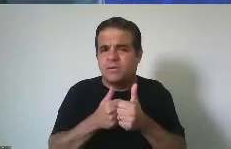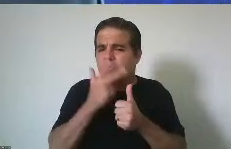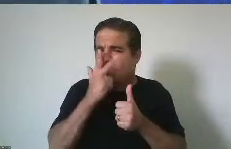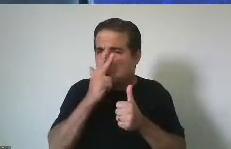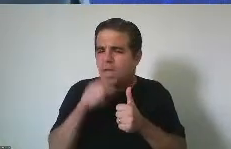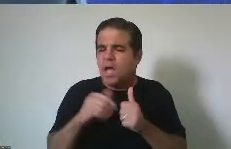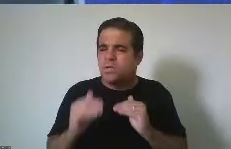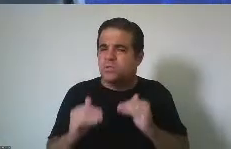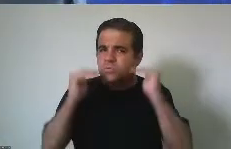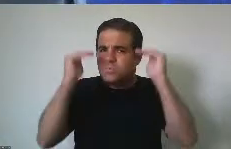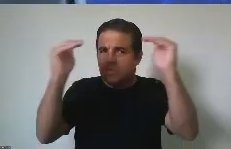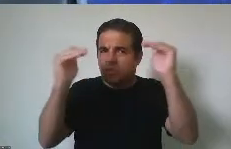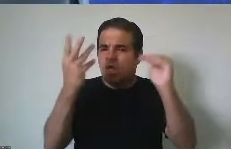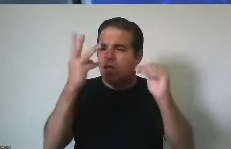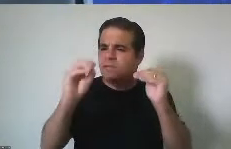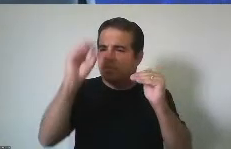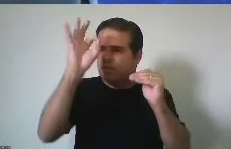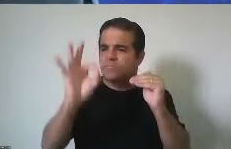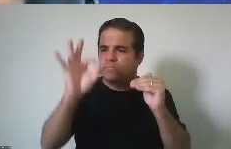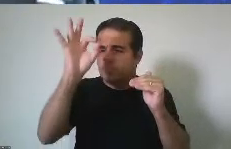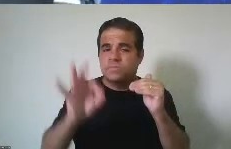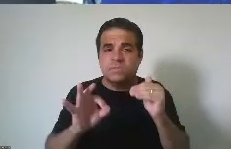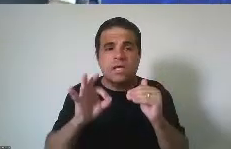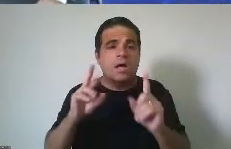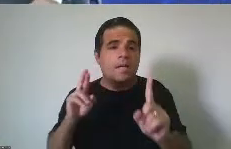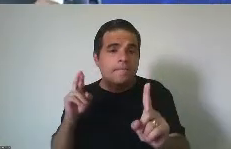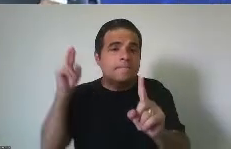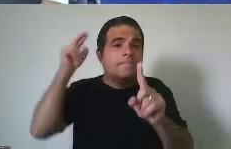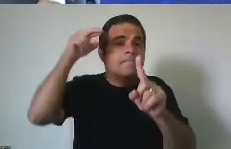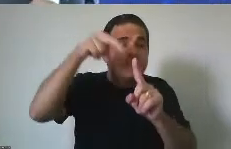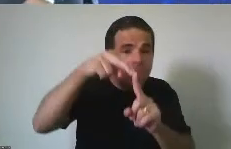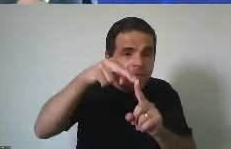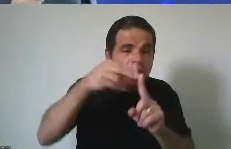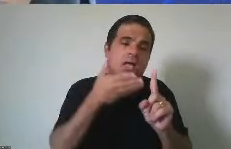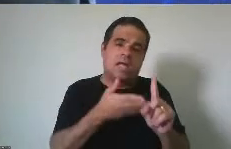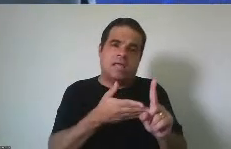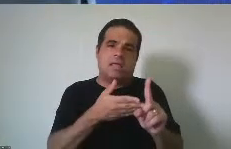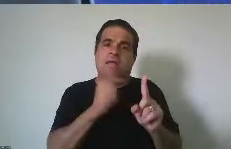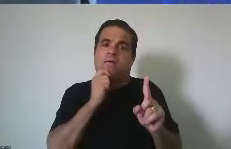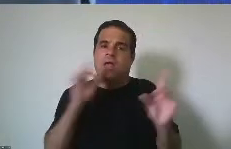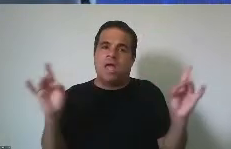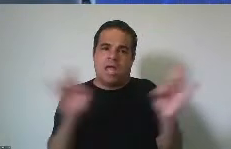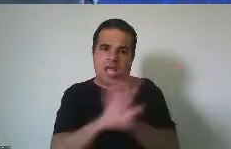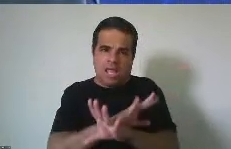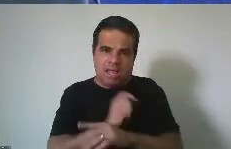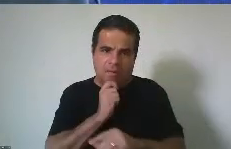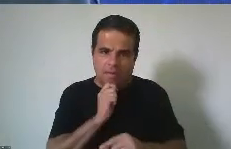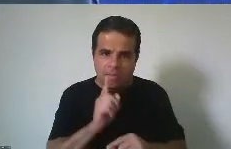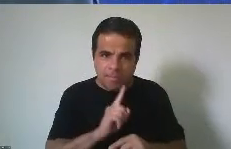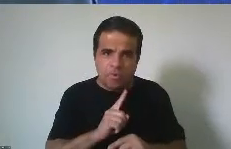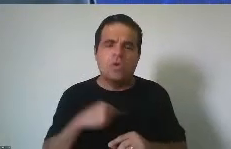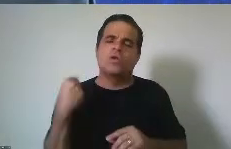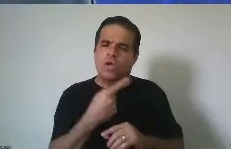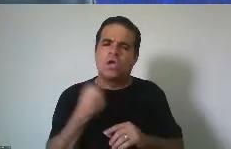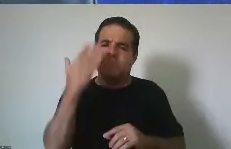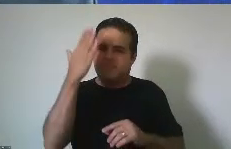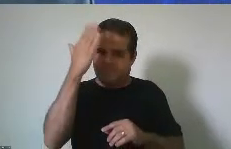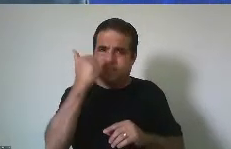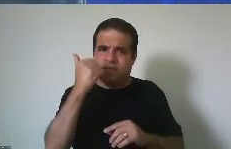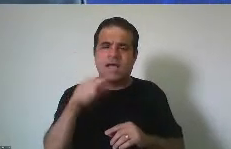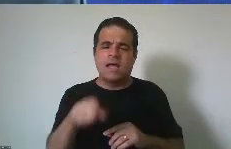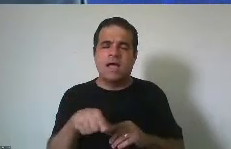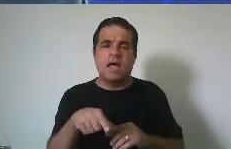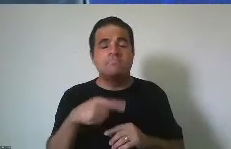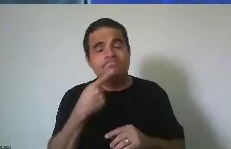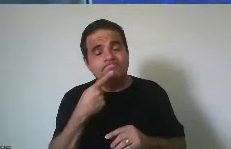a 30%, mas como referência ainda esse valor não tá definido mas se a gente sabe que esse culto com